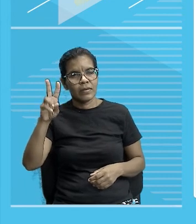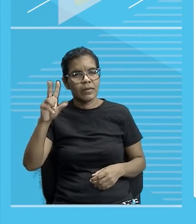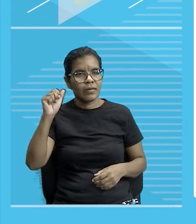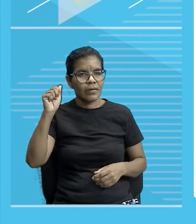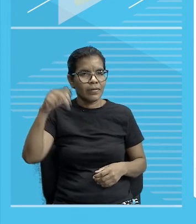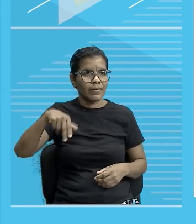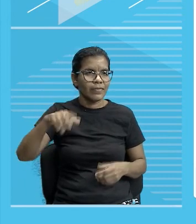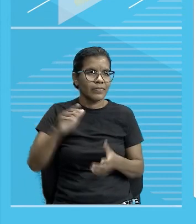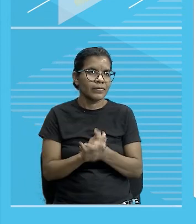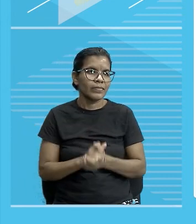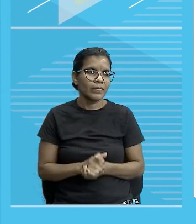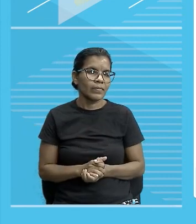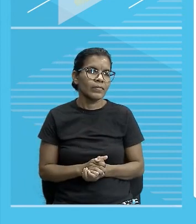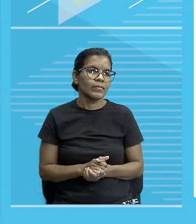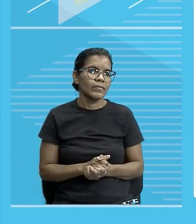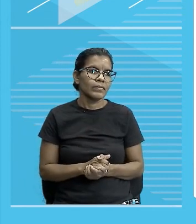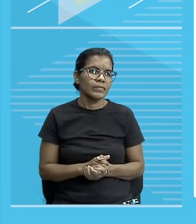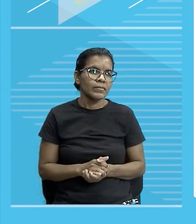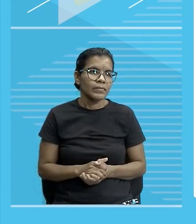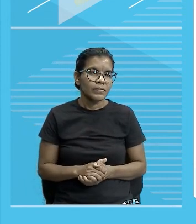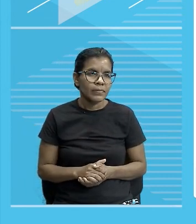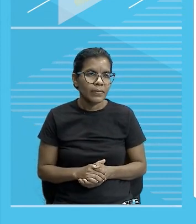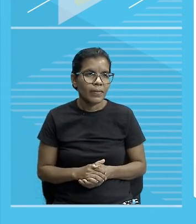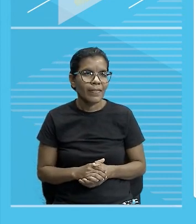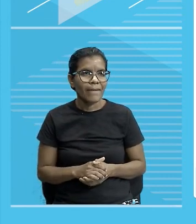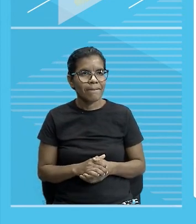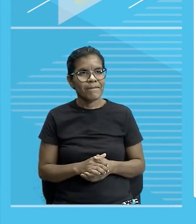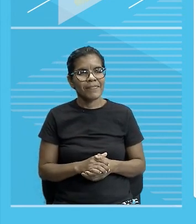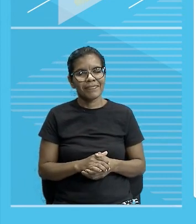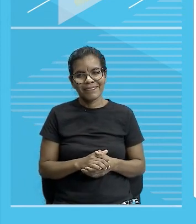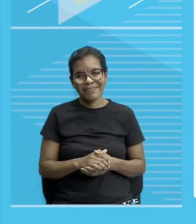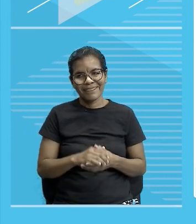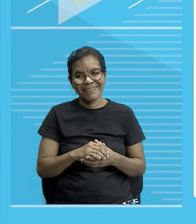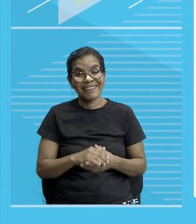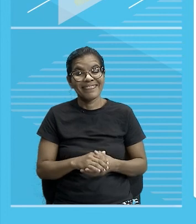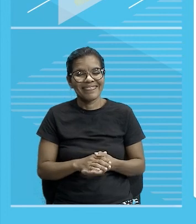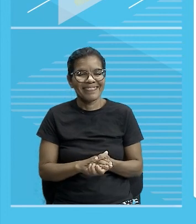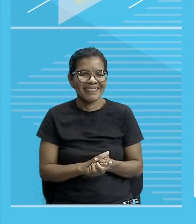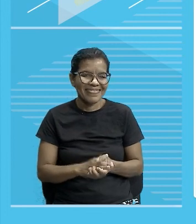pessoa programação é meus cabos eleitorais laudeni Francisco